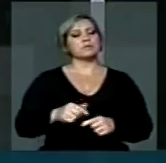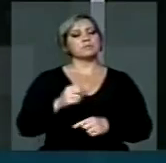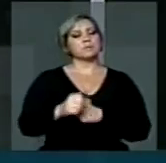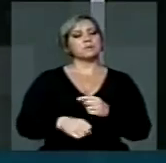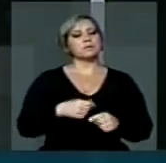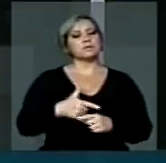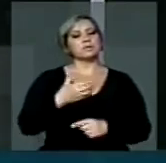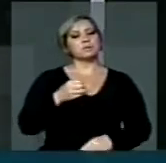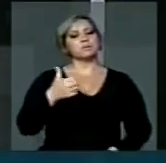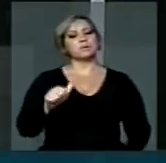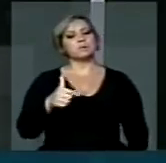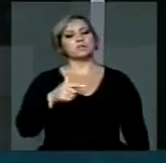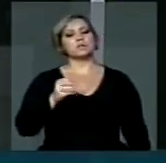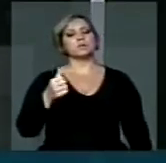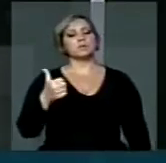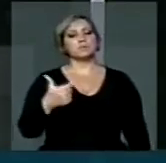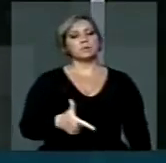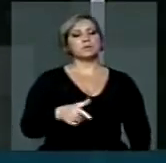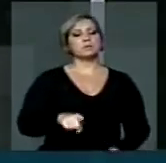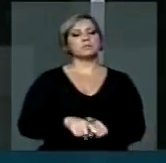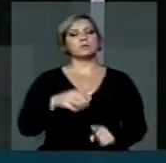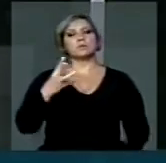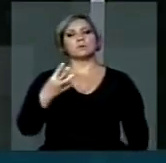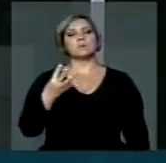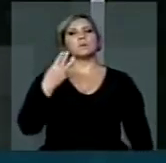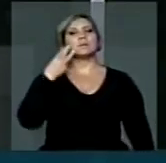safra 2011-2012